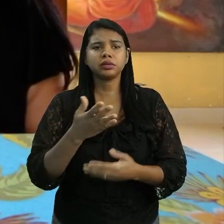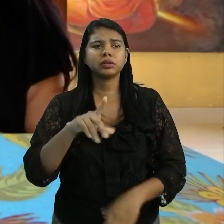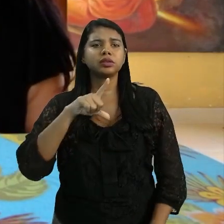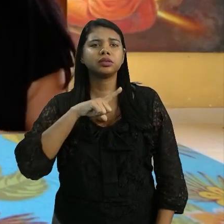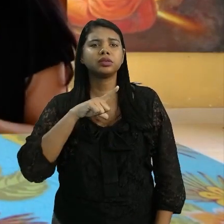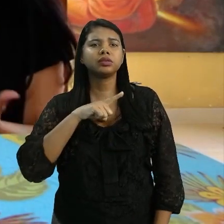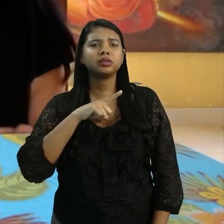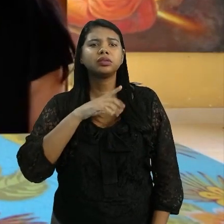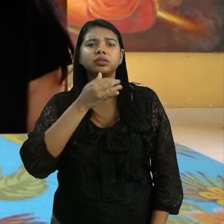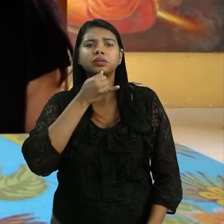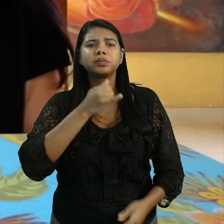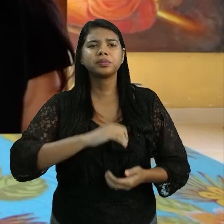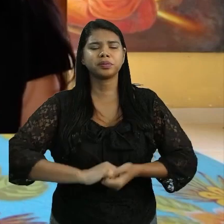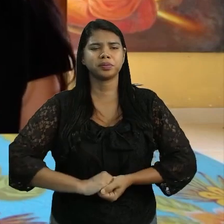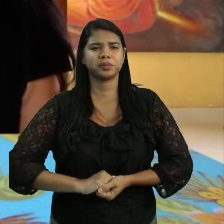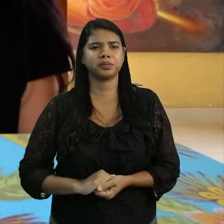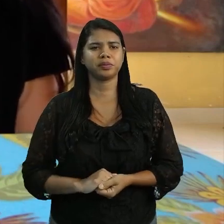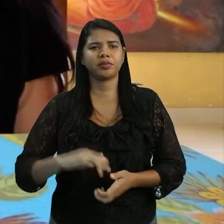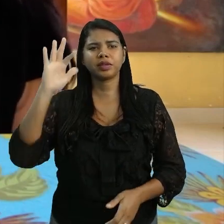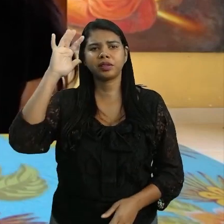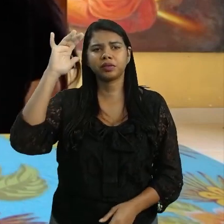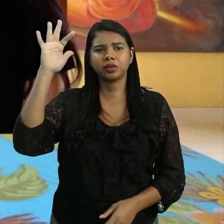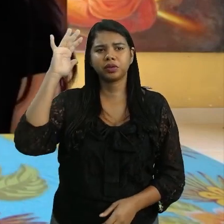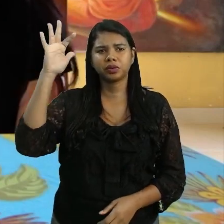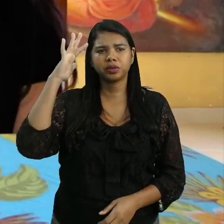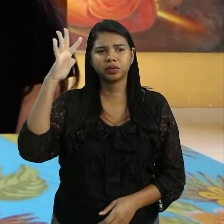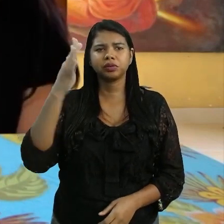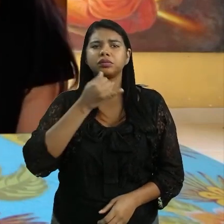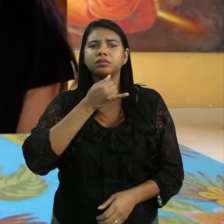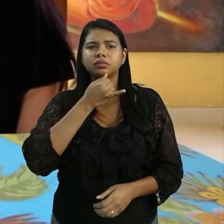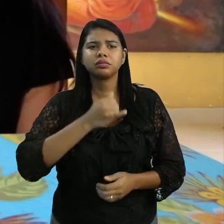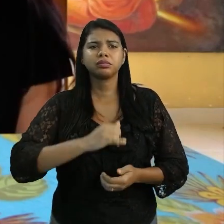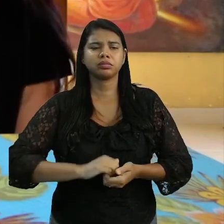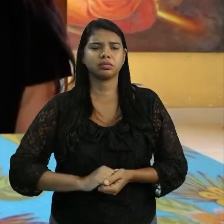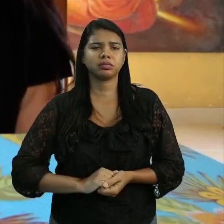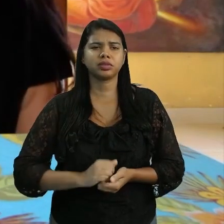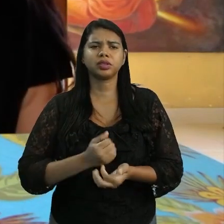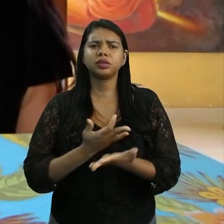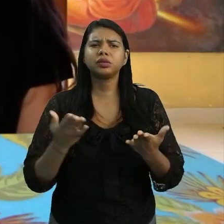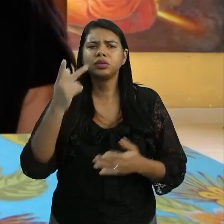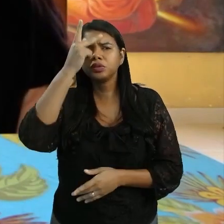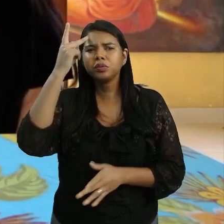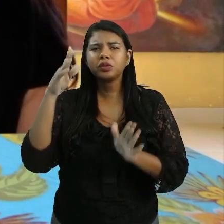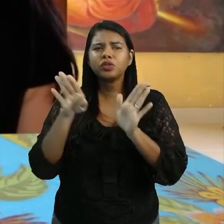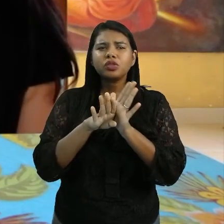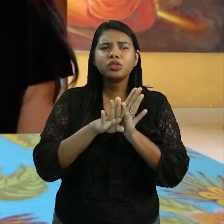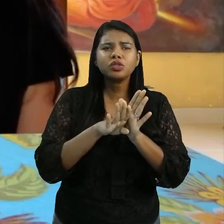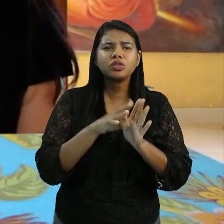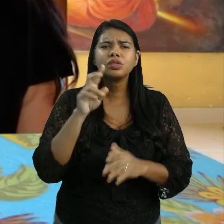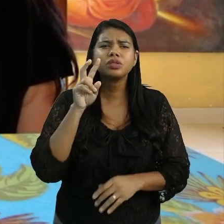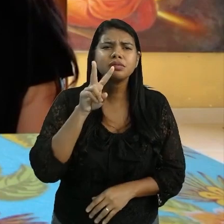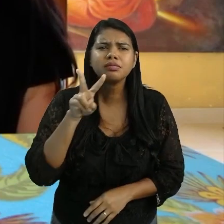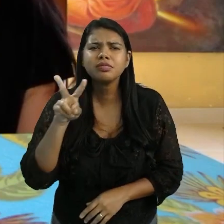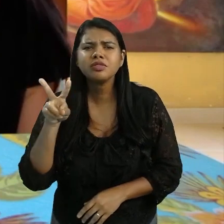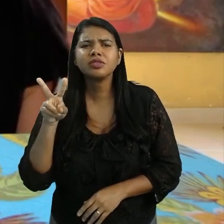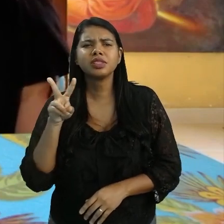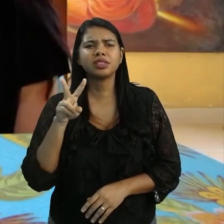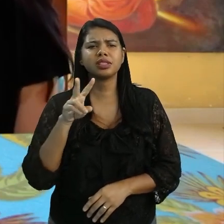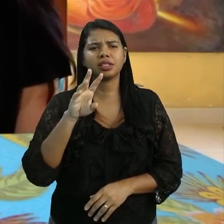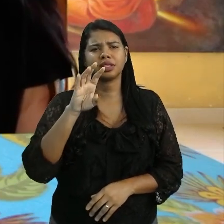reciprocando com a gente. Sim. E uma coisa, Rupini, porque eu estou falando do lacto-vegetarianismo, mas muita gente não entende muito como